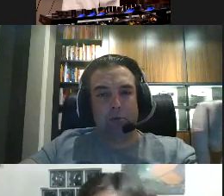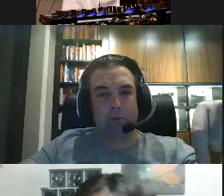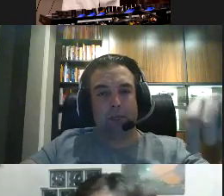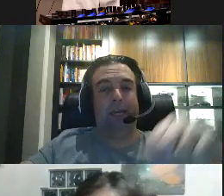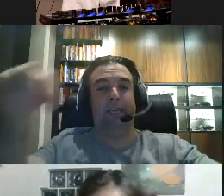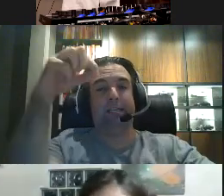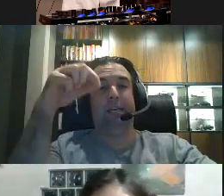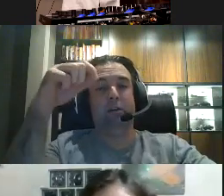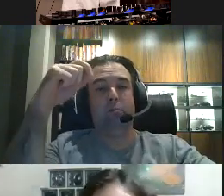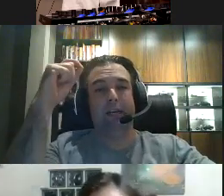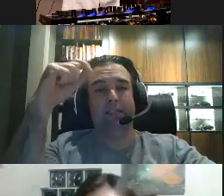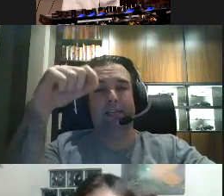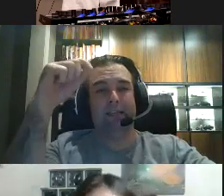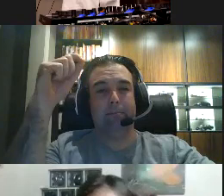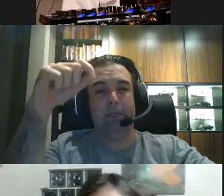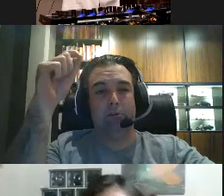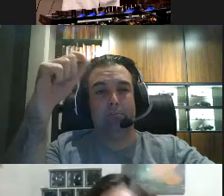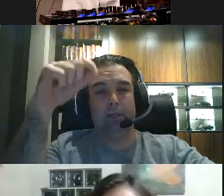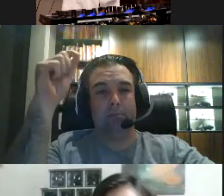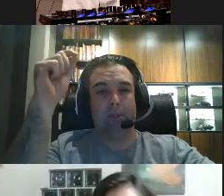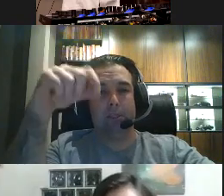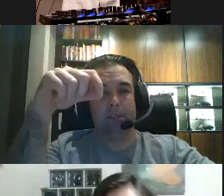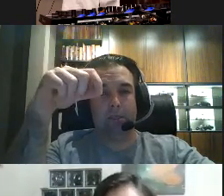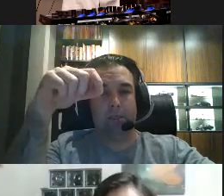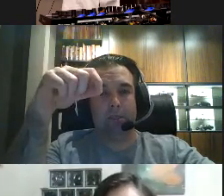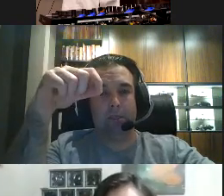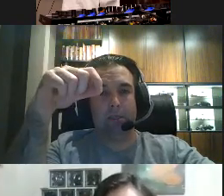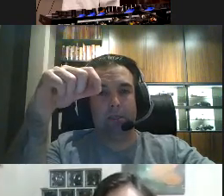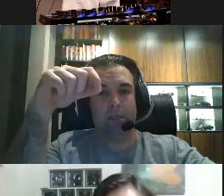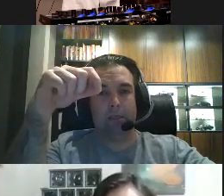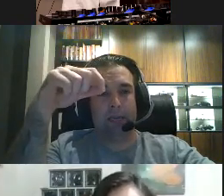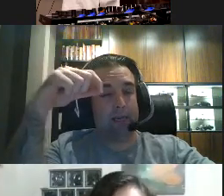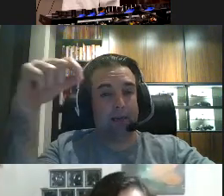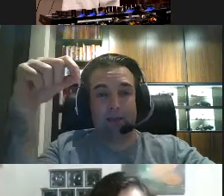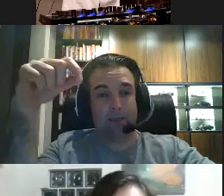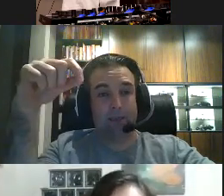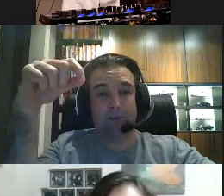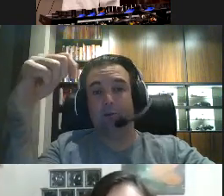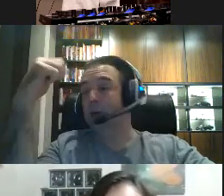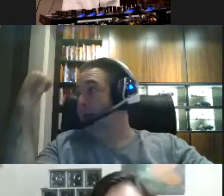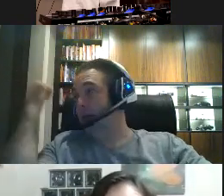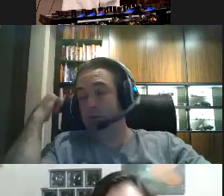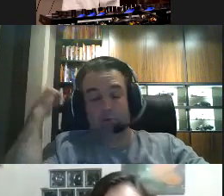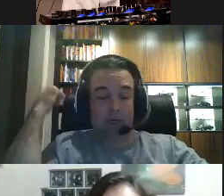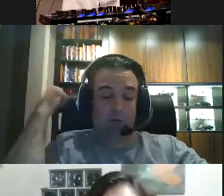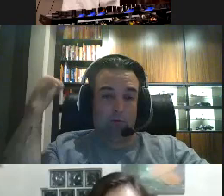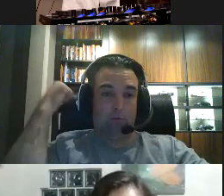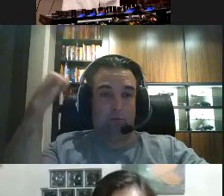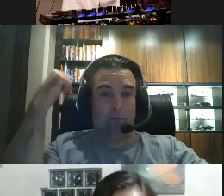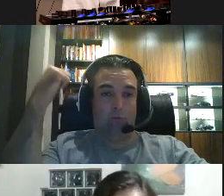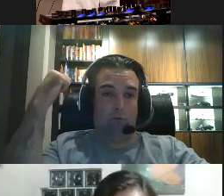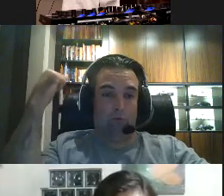microgotejamento. Eles irrigam exatamente o que a planta precisa. É sensacional. Eu